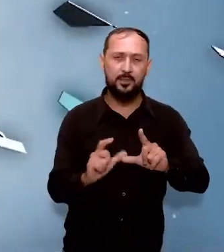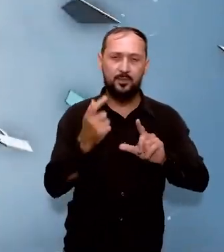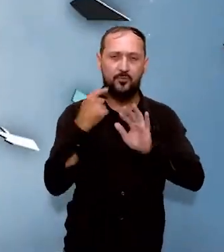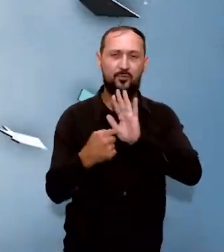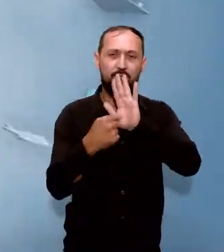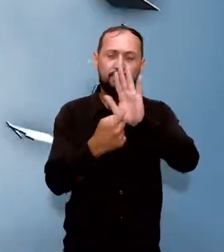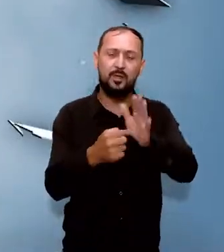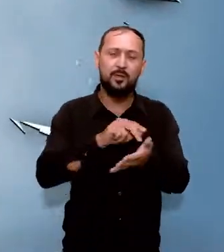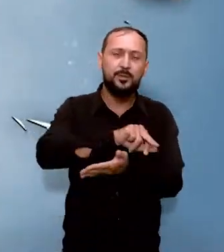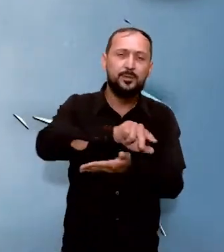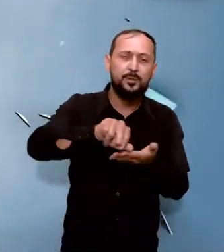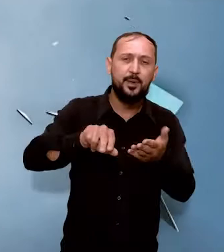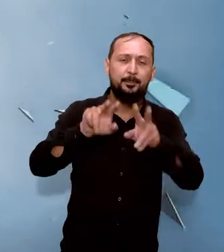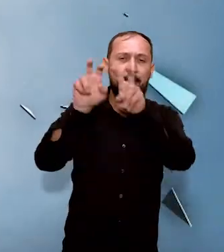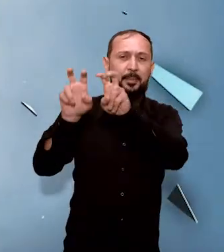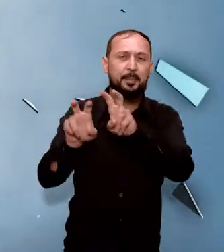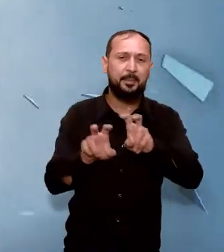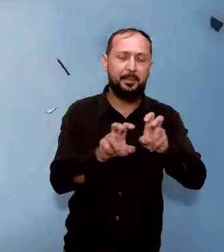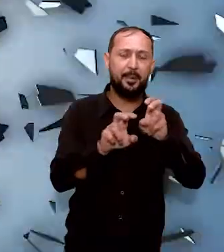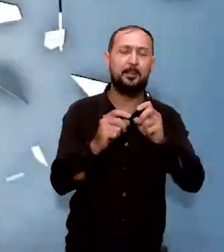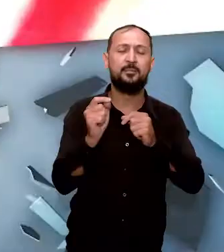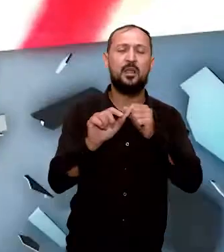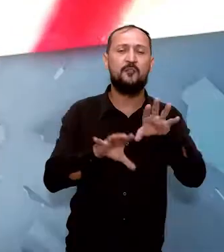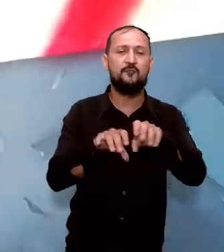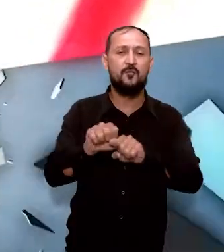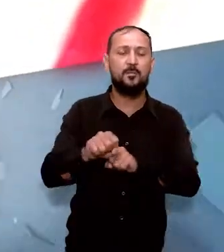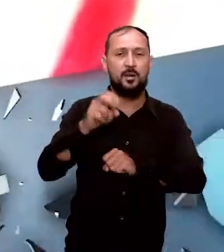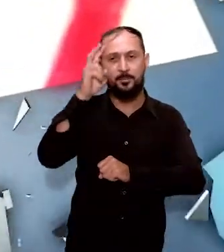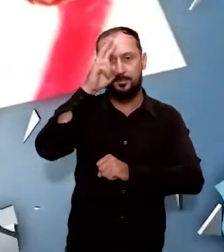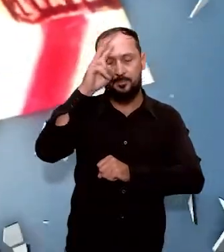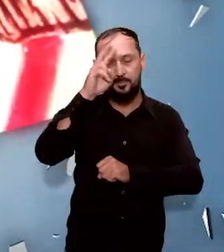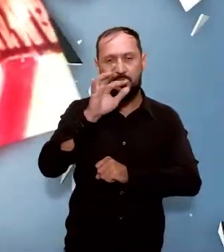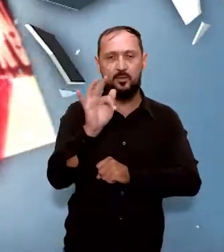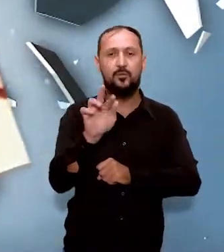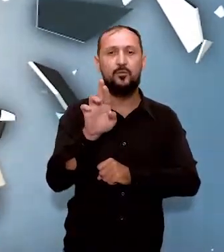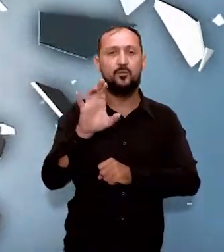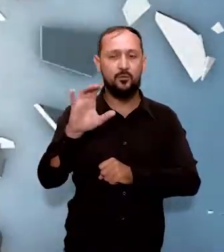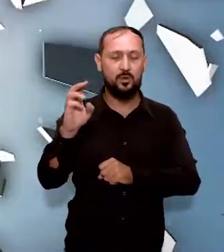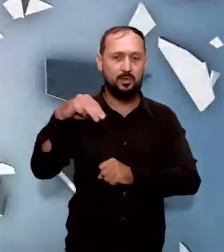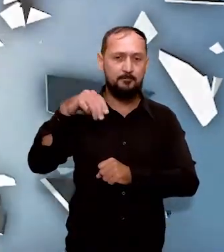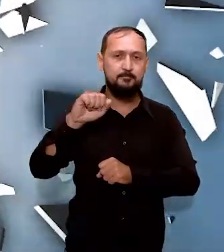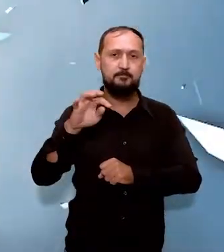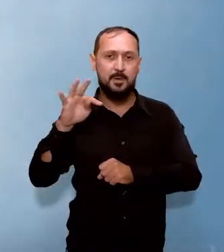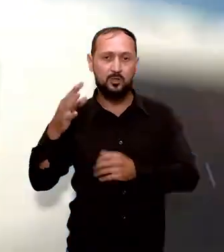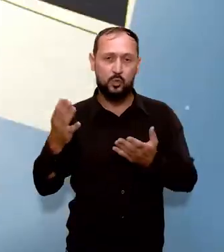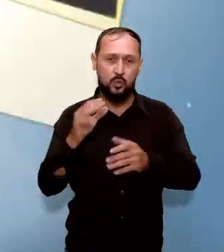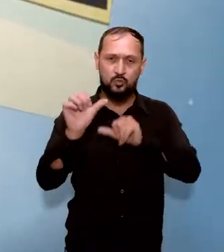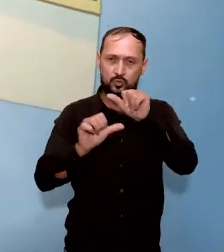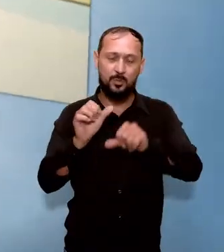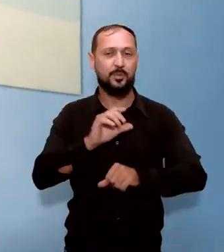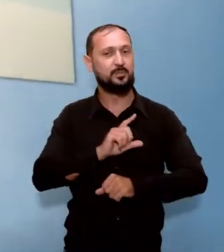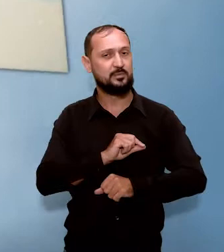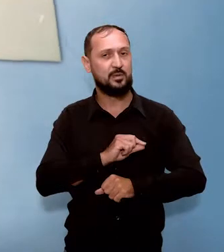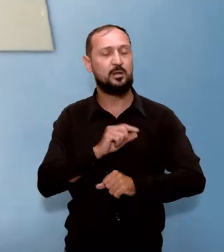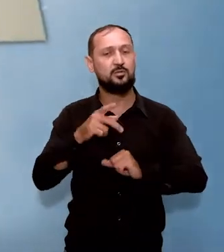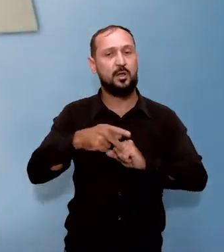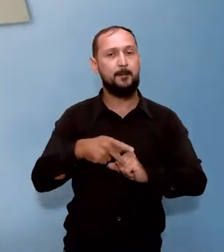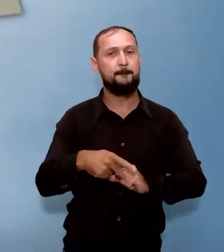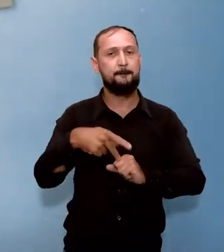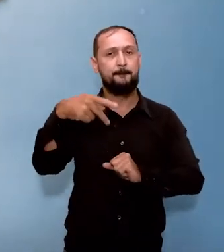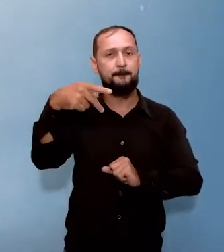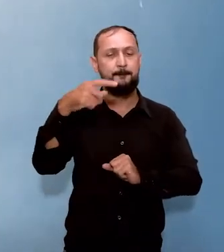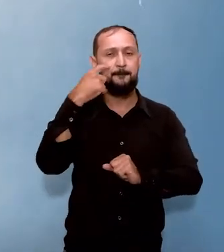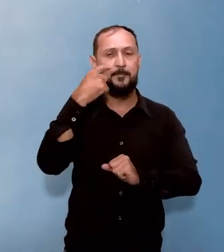cubismo, figurativo, entre outros temas. Formada em História pela FUCMAT, hoje o CDB, ela também